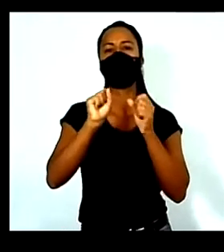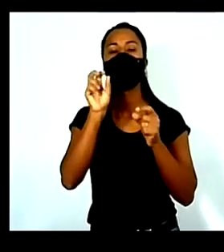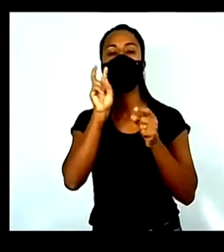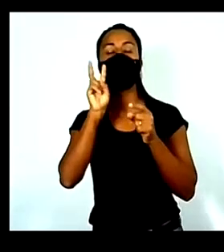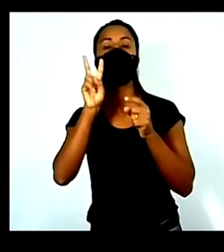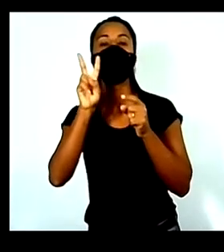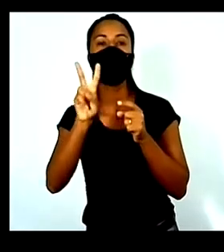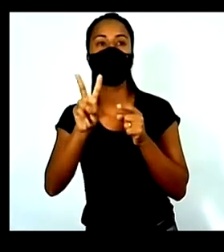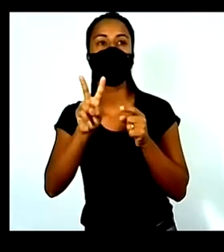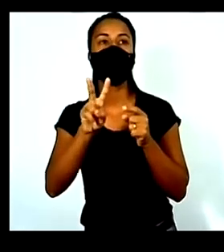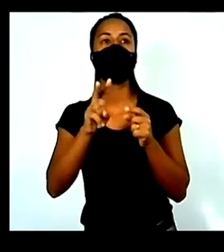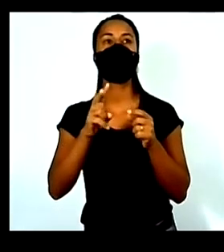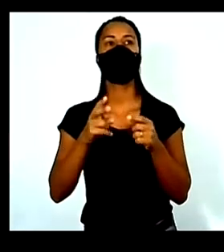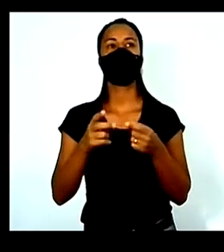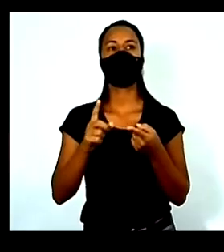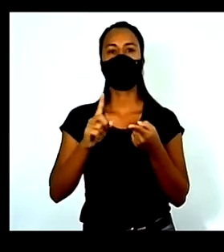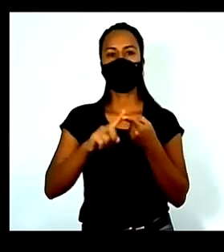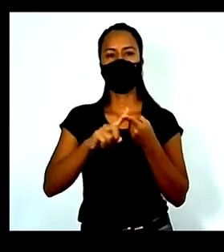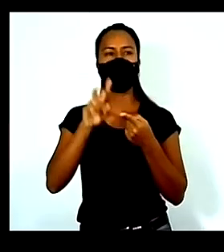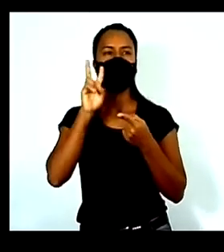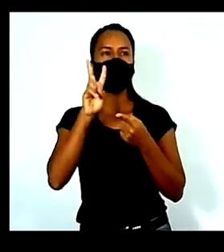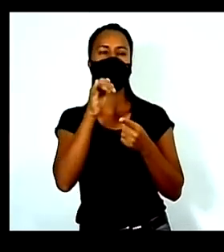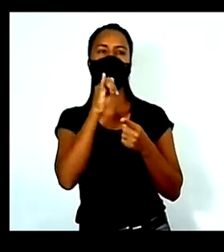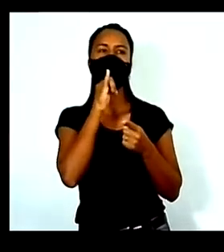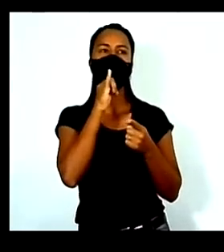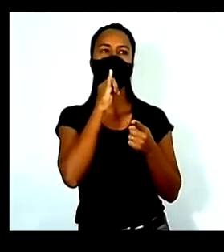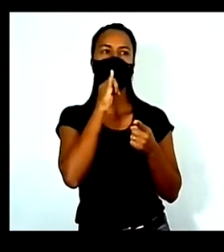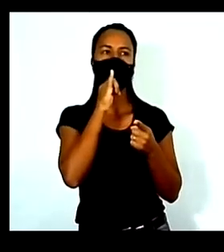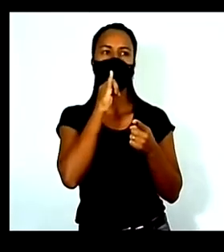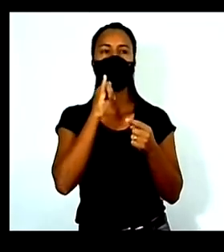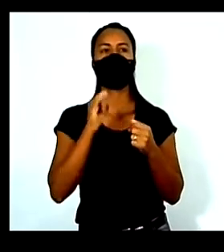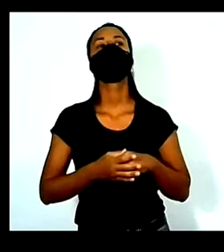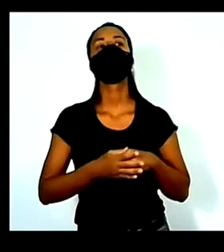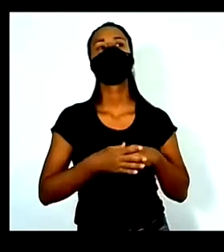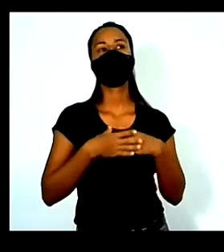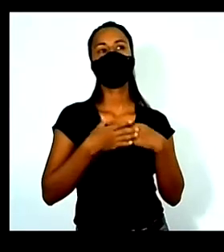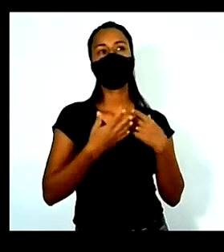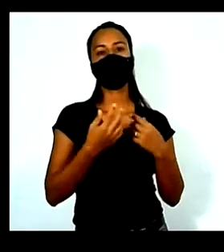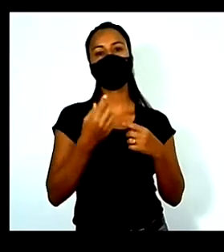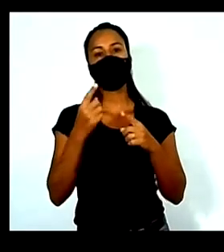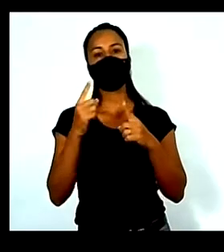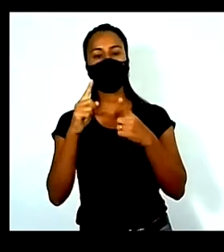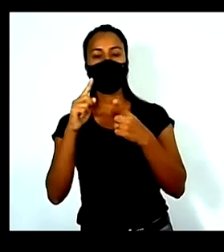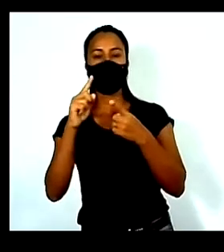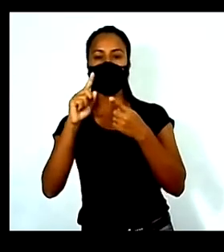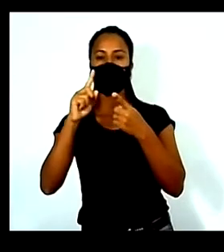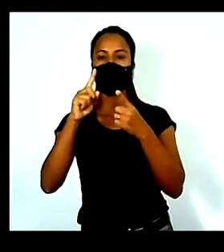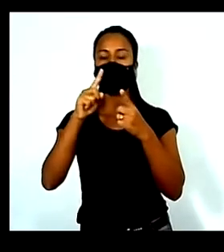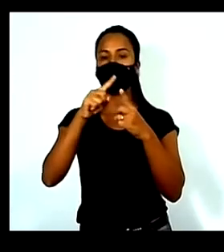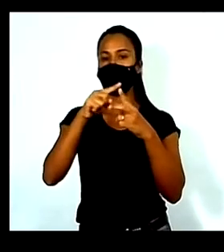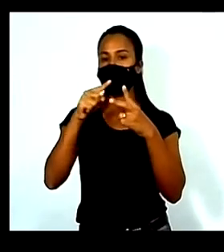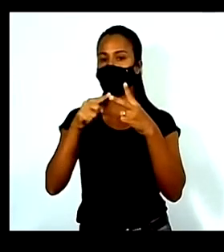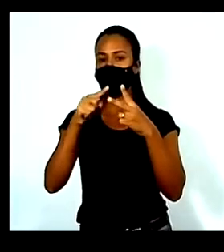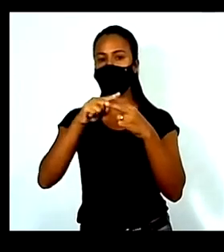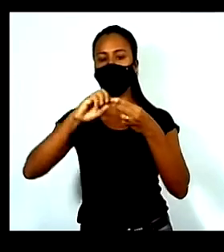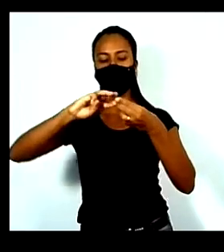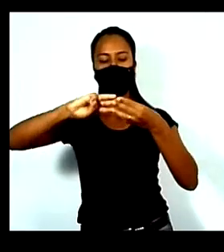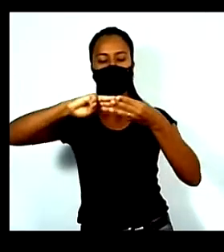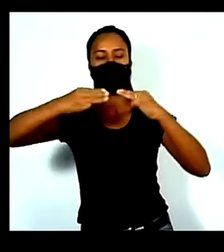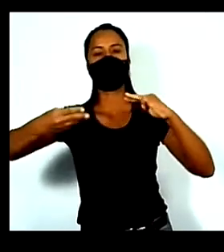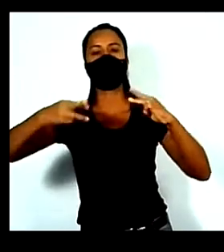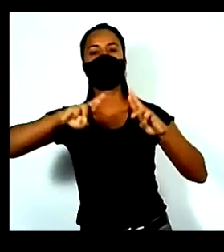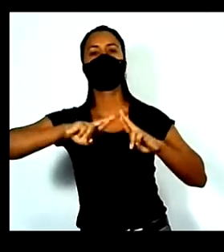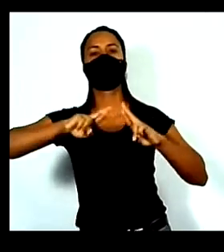o quadríceps femoral à tíbia. Então, é um exemplo de 2 músculos diferentes, tá? Então, nós temos aí